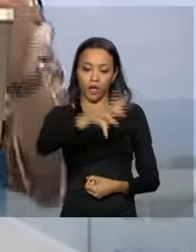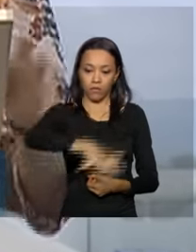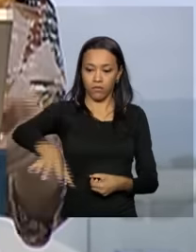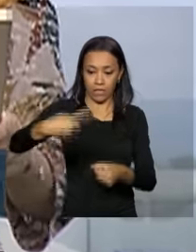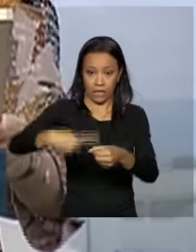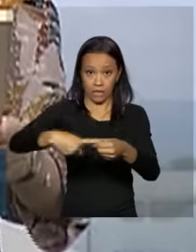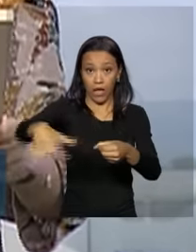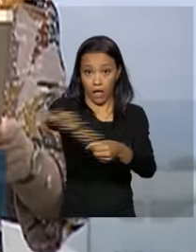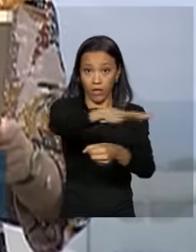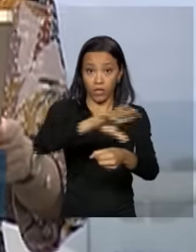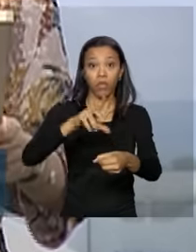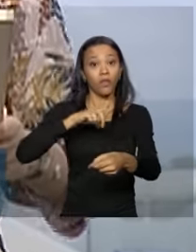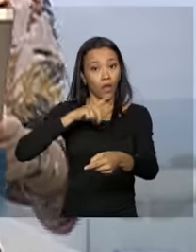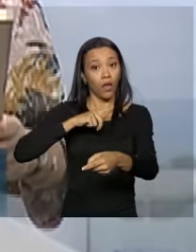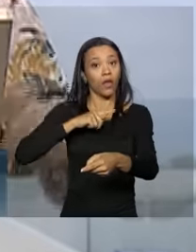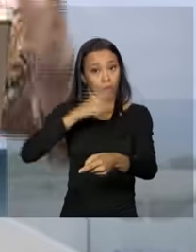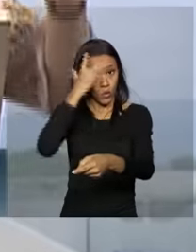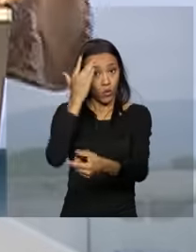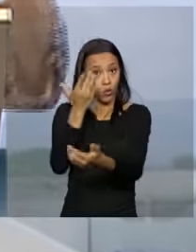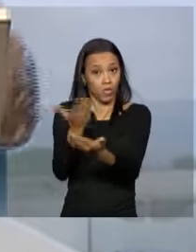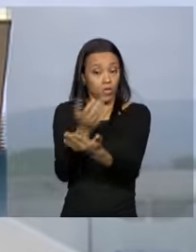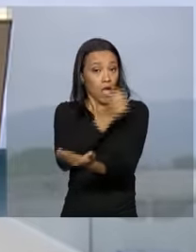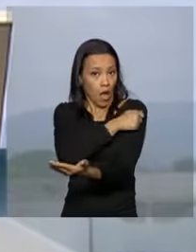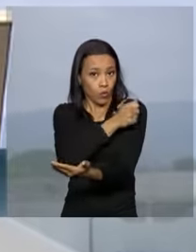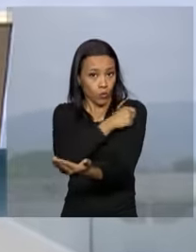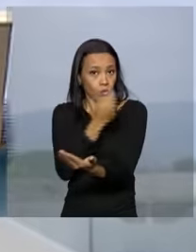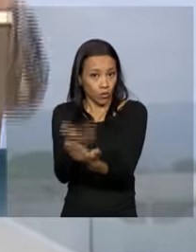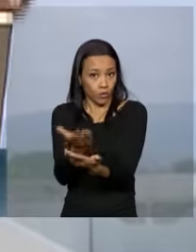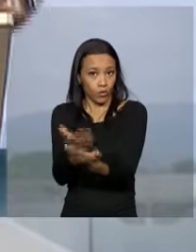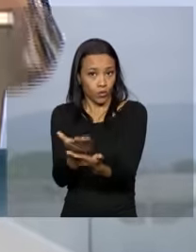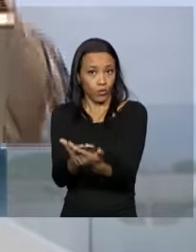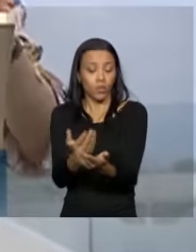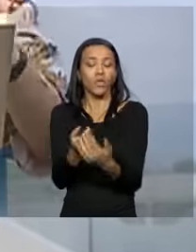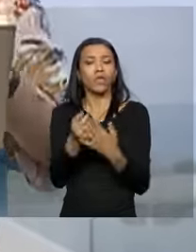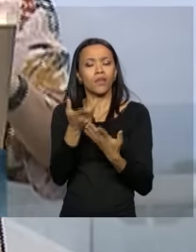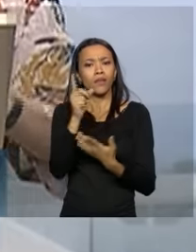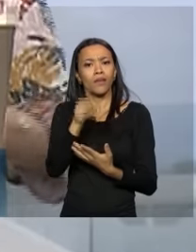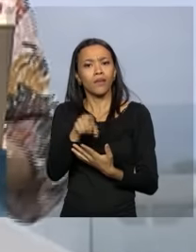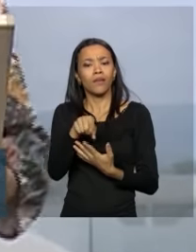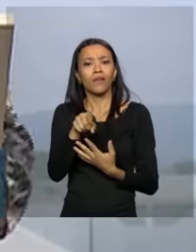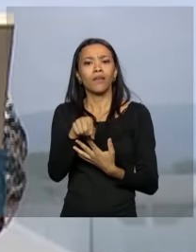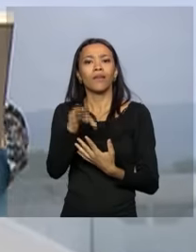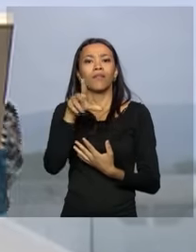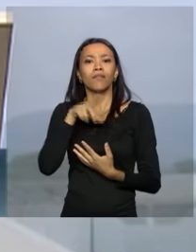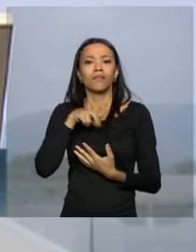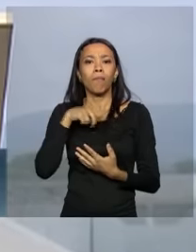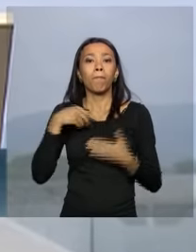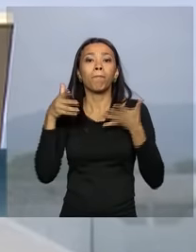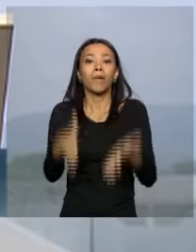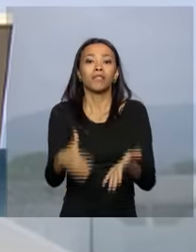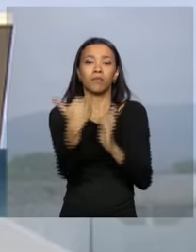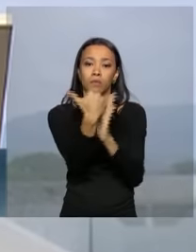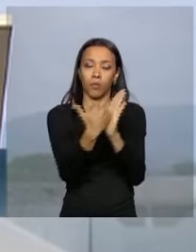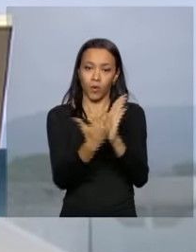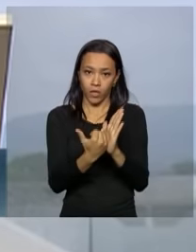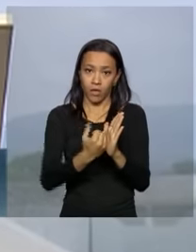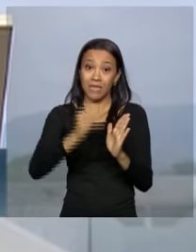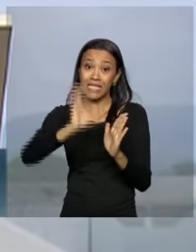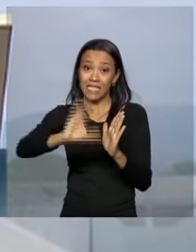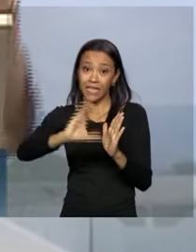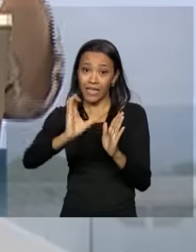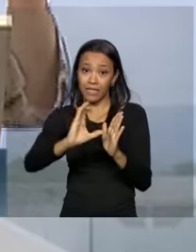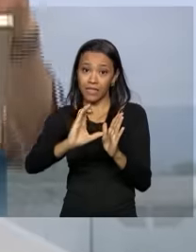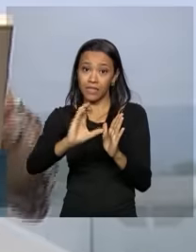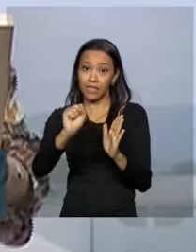tem estudantes que usam o nosso programa Ciência Sem Fronteira e vão para o